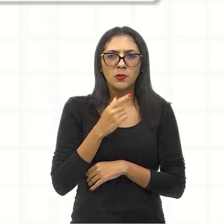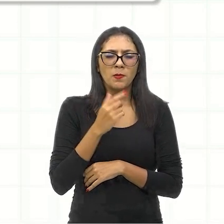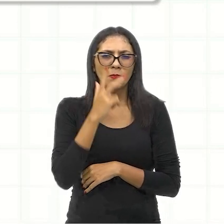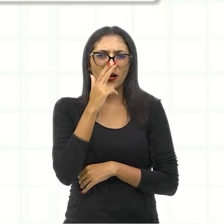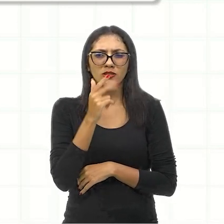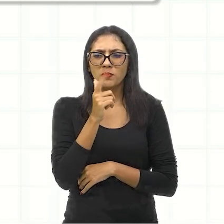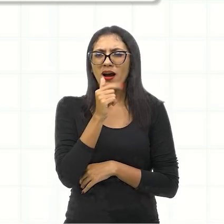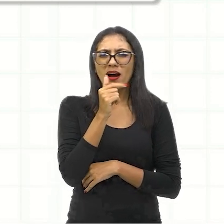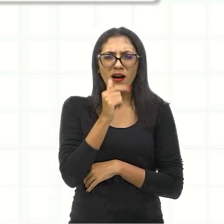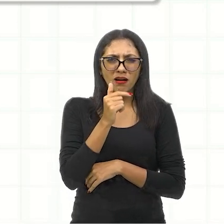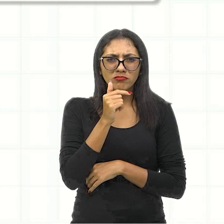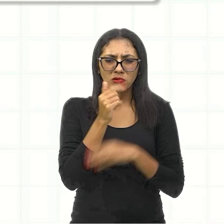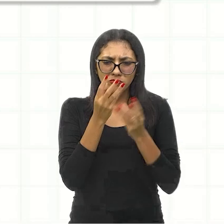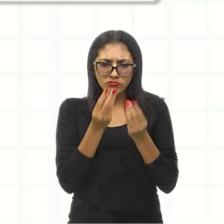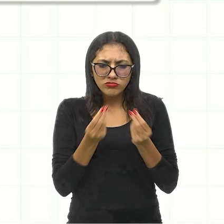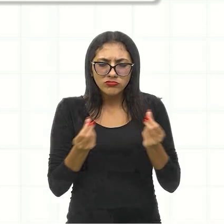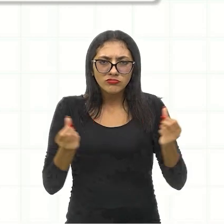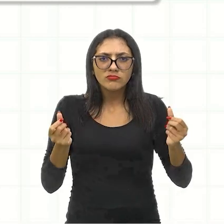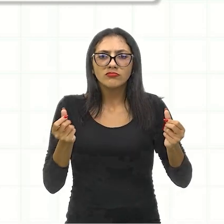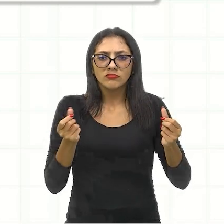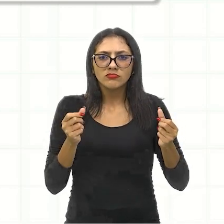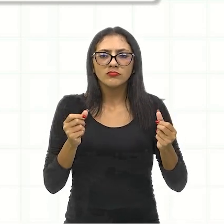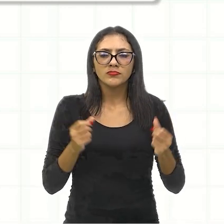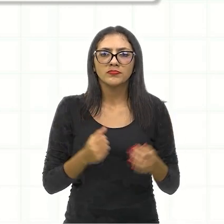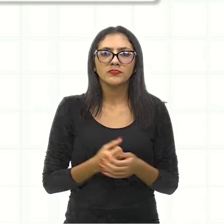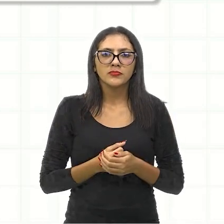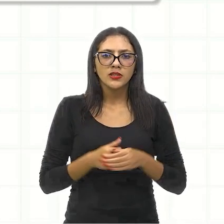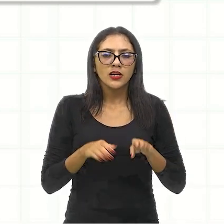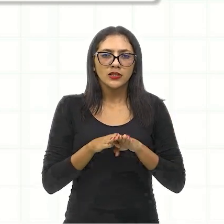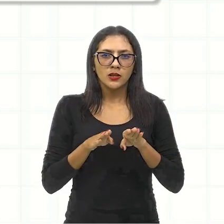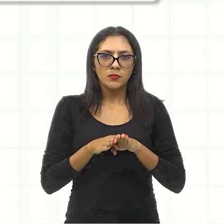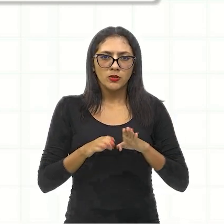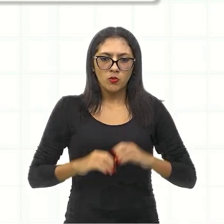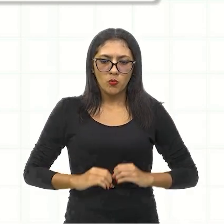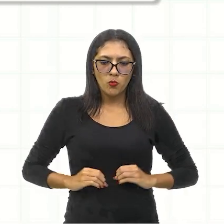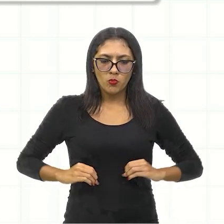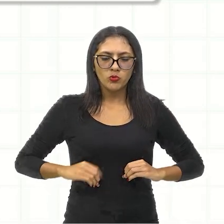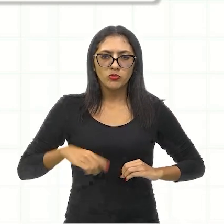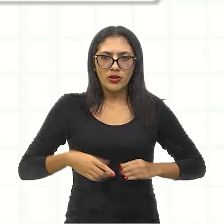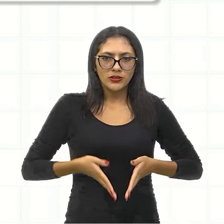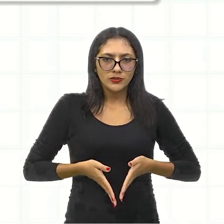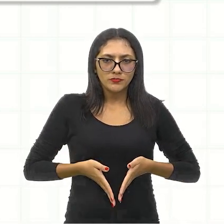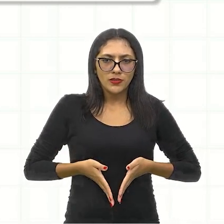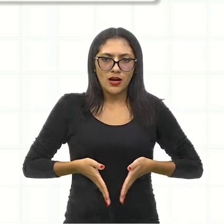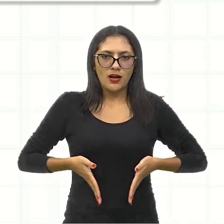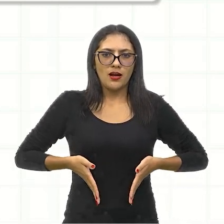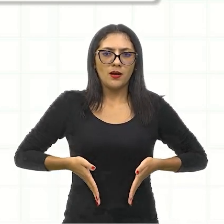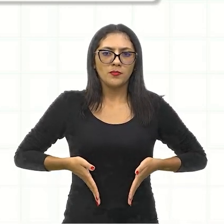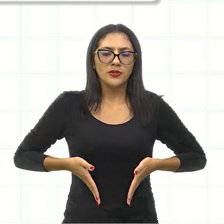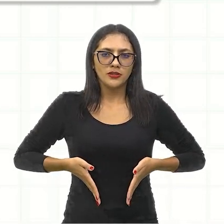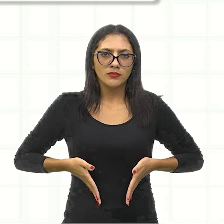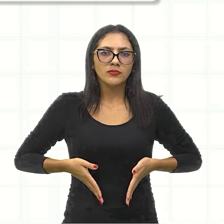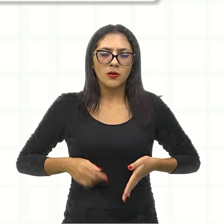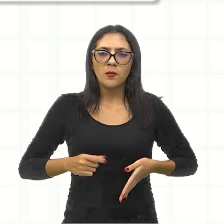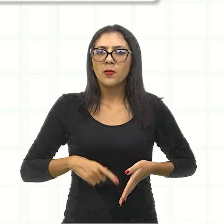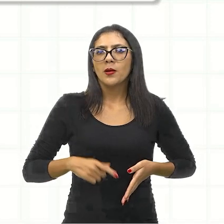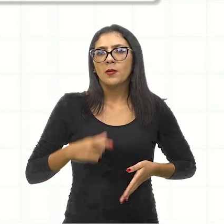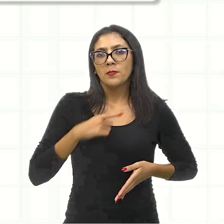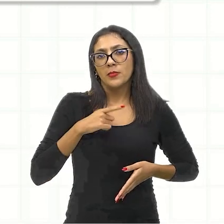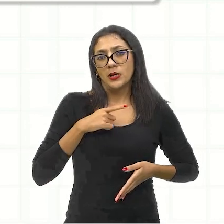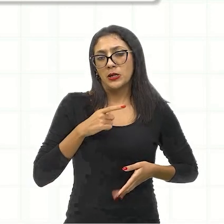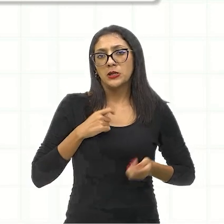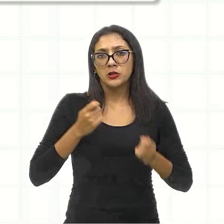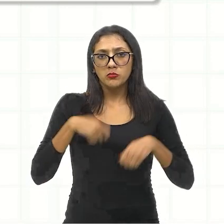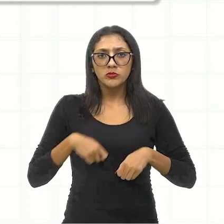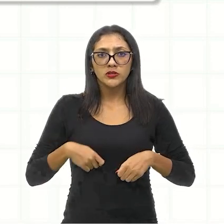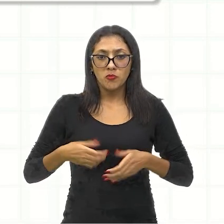desse líquido. Acontece ali a dilatação do colo do útero, que é justamente para preparar para a saída, né, do